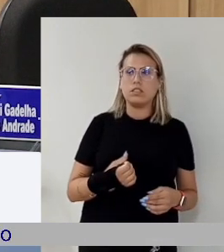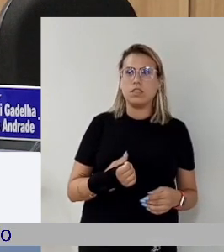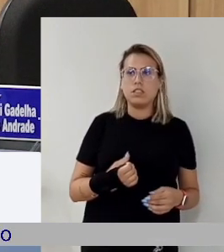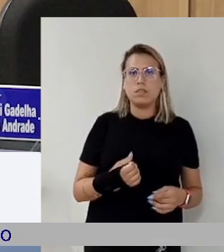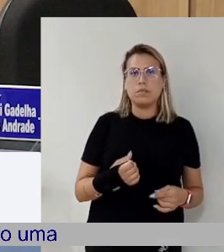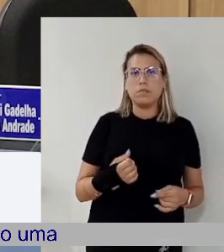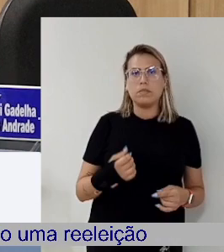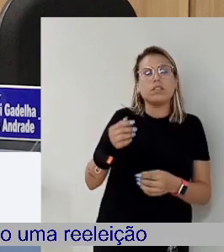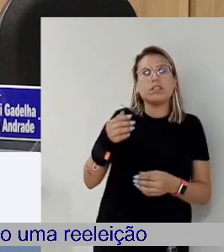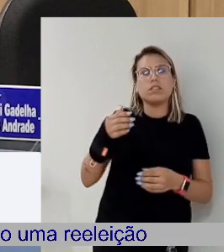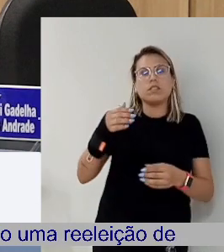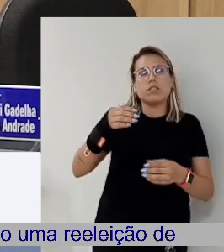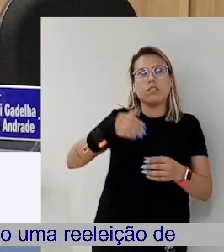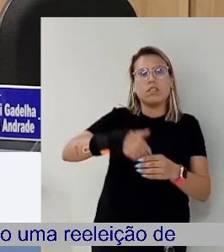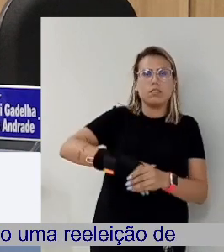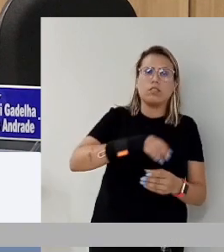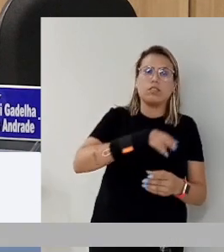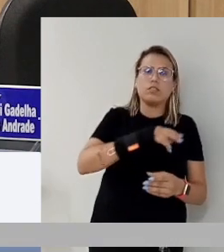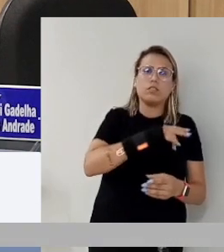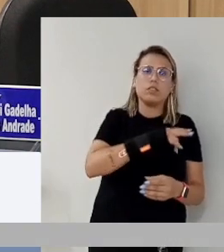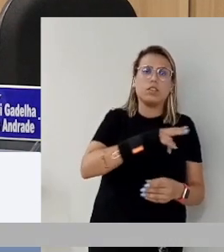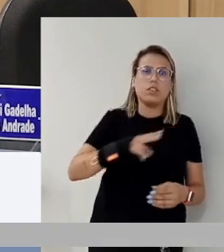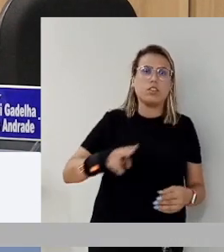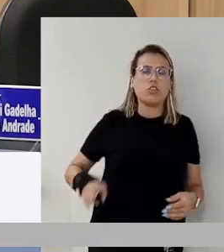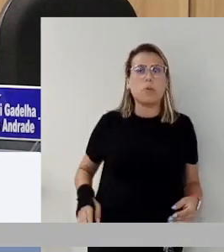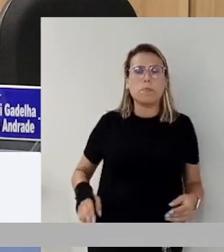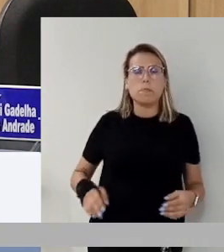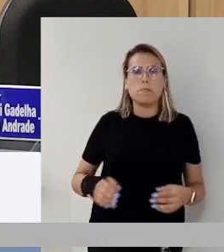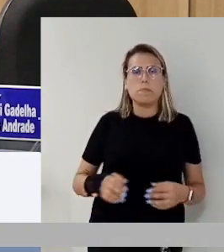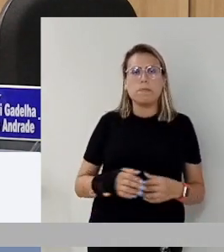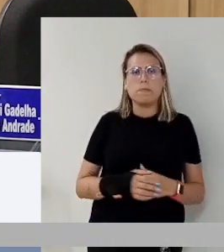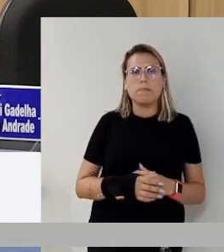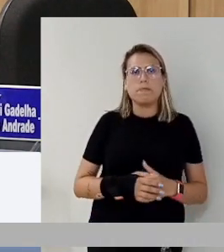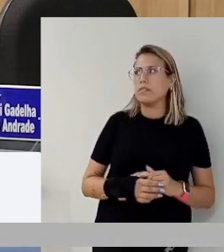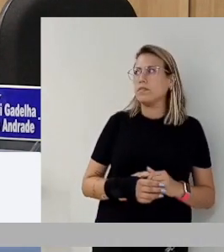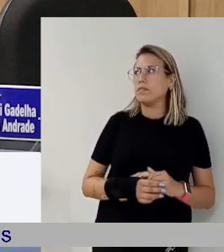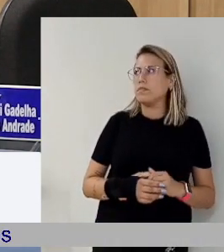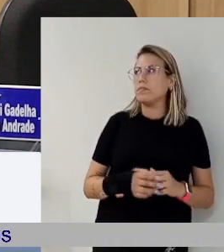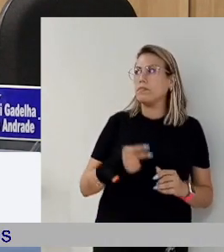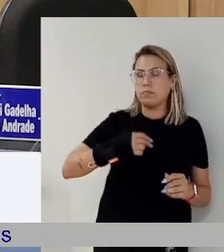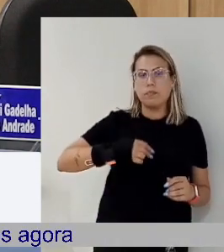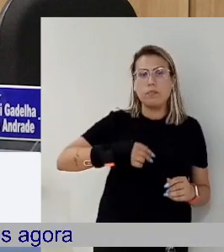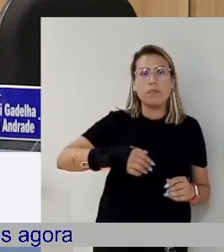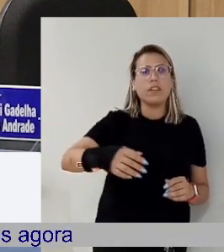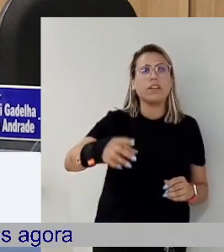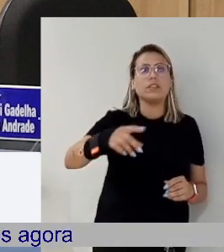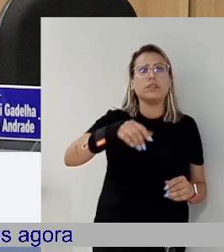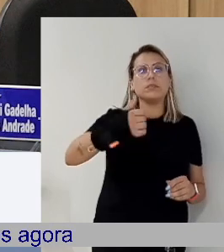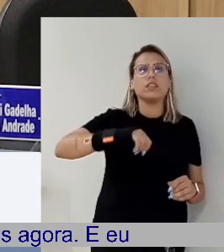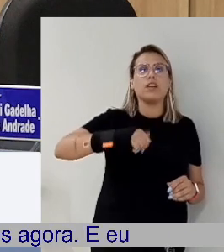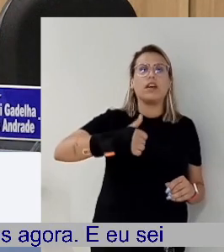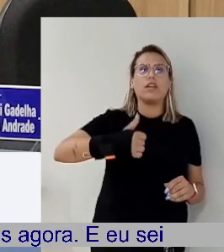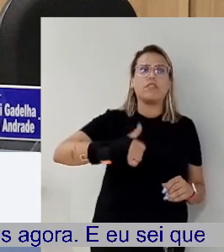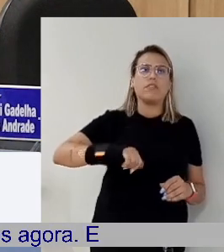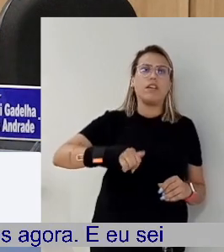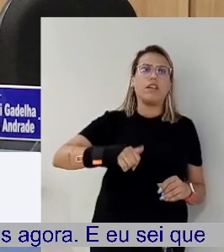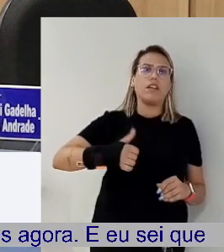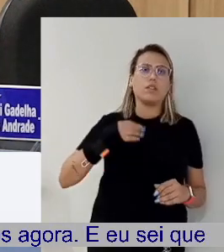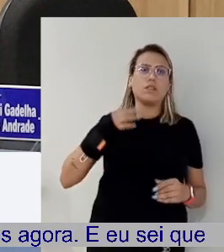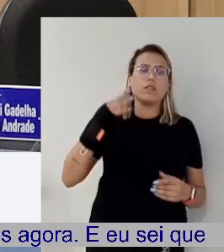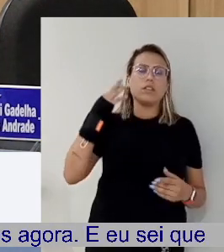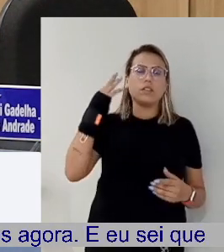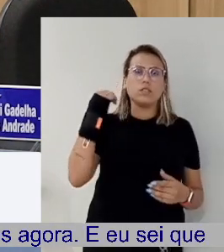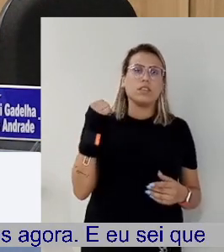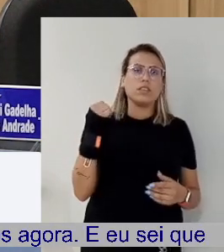reeleição de vereador eh nós vamos ser avaliados agora e eu sei que